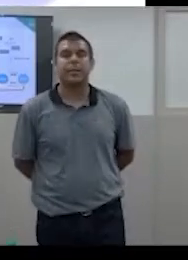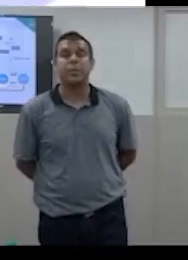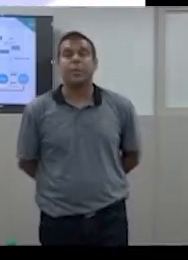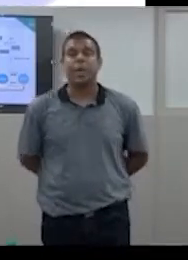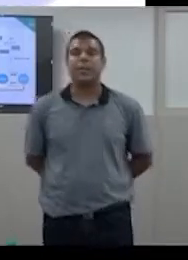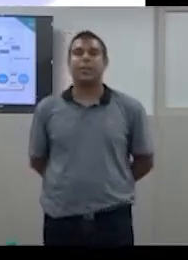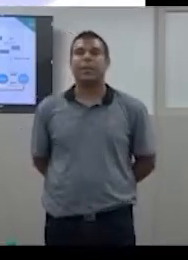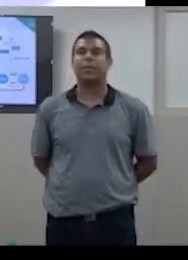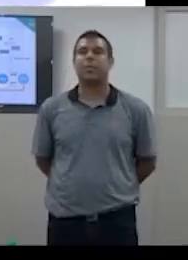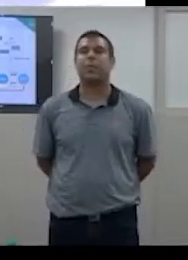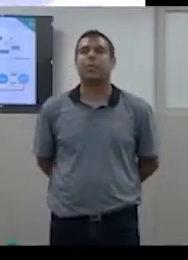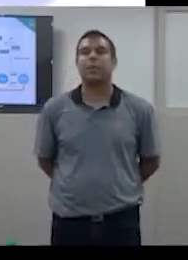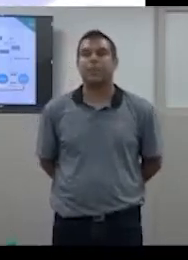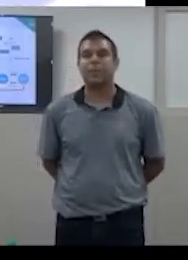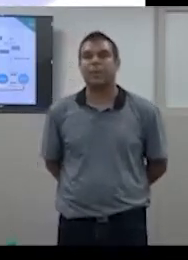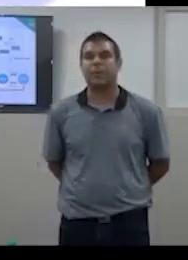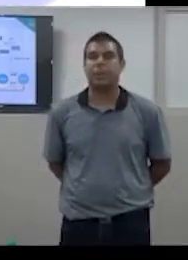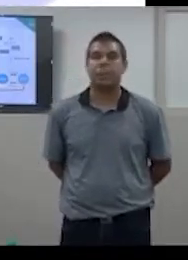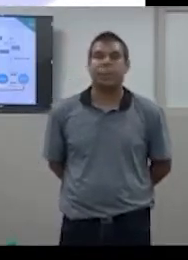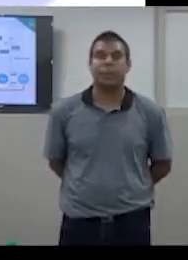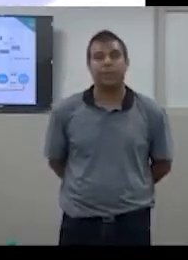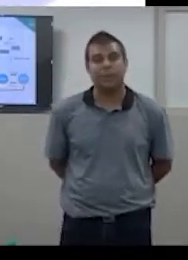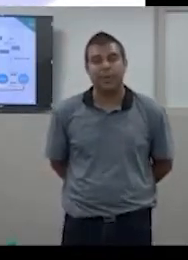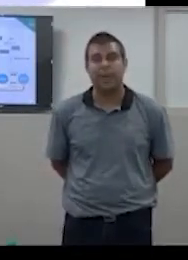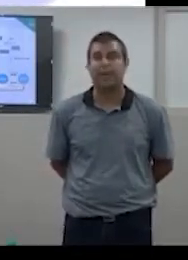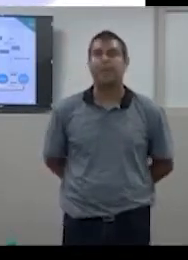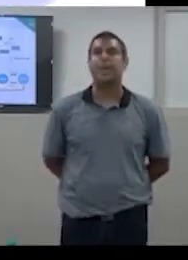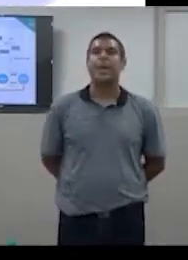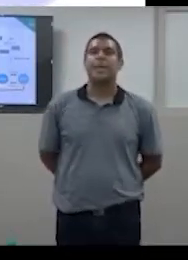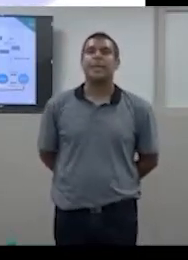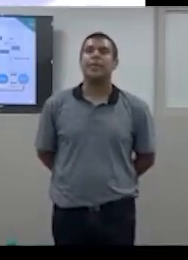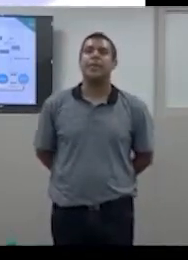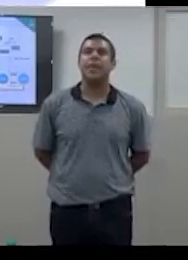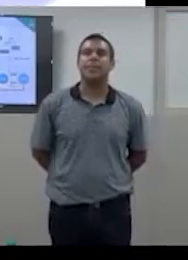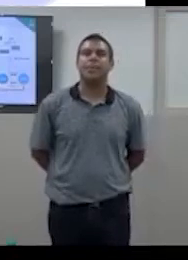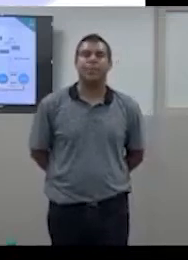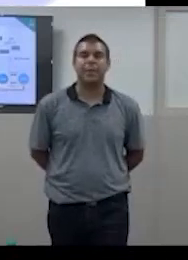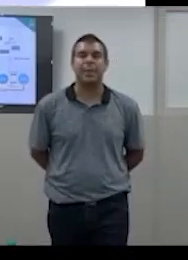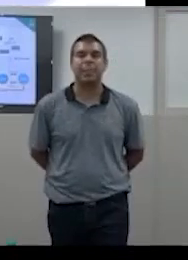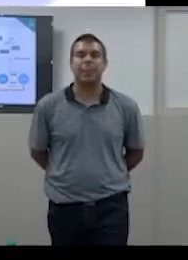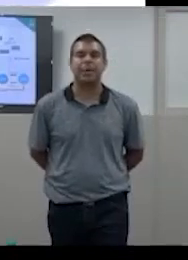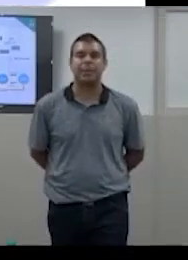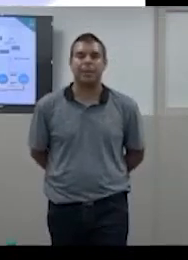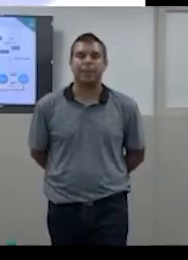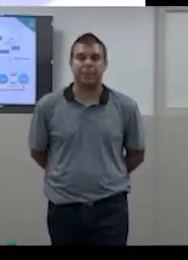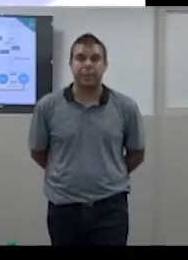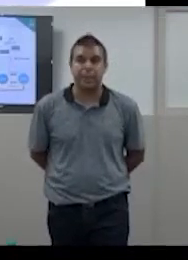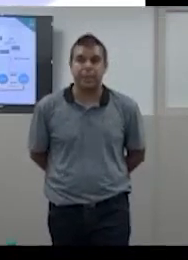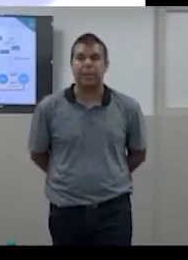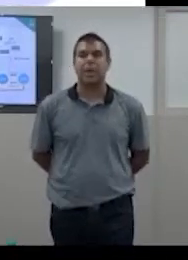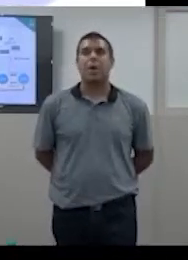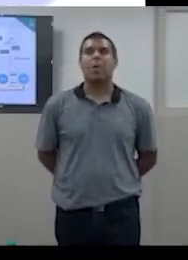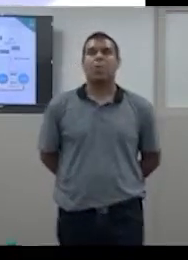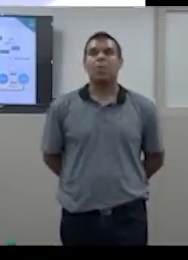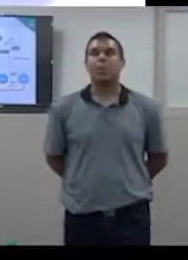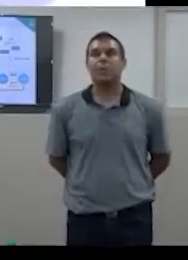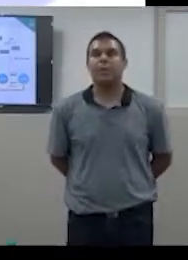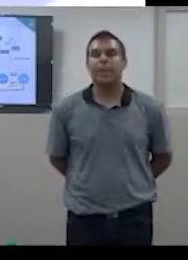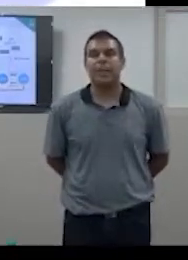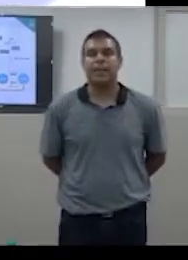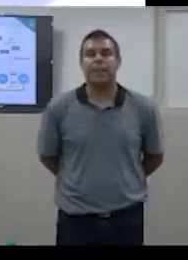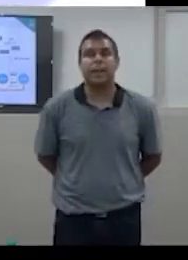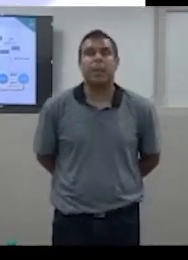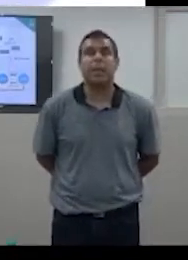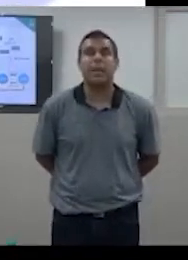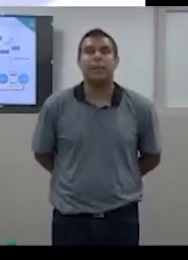vai ter uma transição direta do estado sólido para o estado gasoso, ou vice-versa. Nessa ideia, pessoal, você não passa pela fase líquida. Como